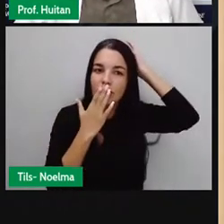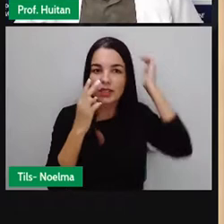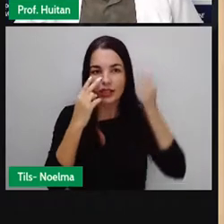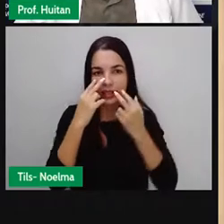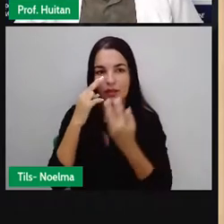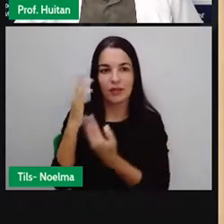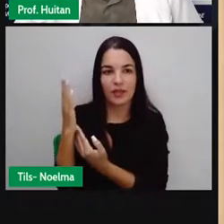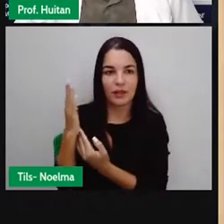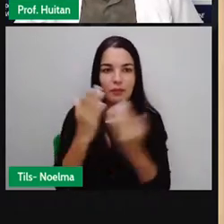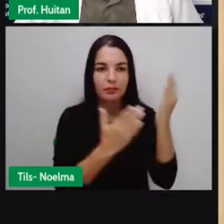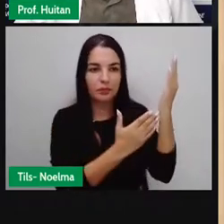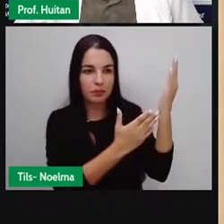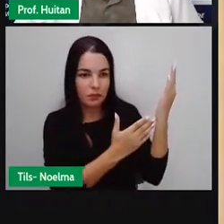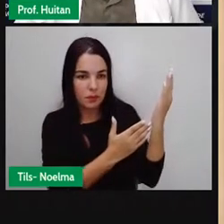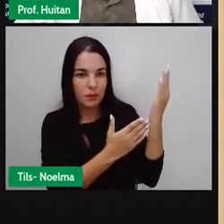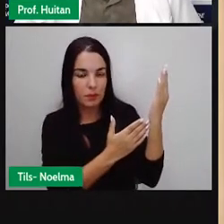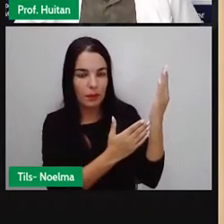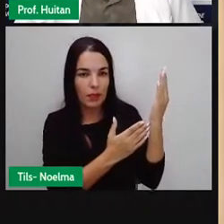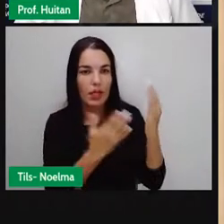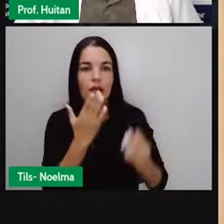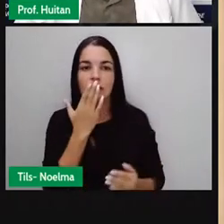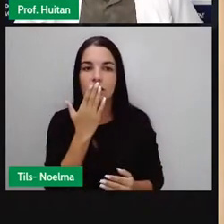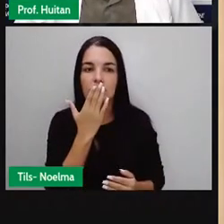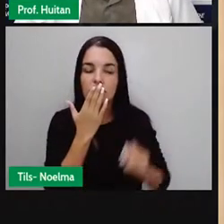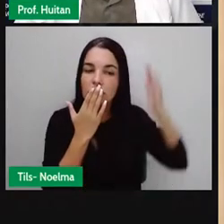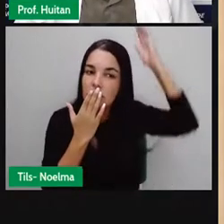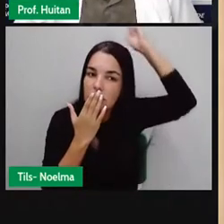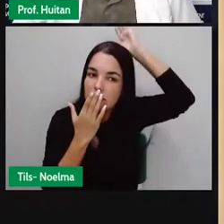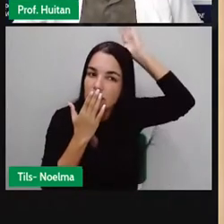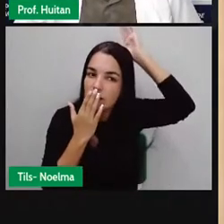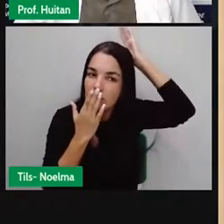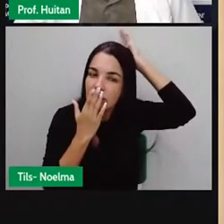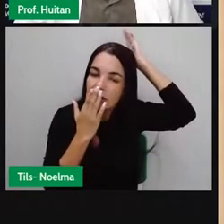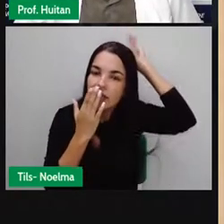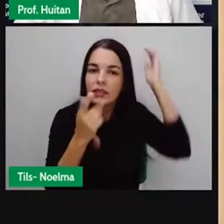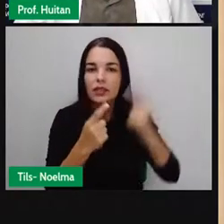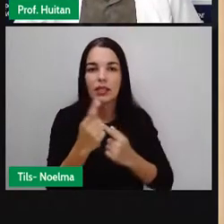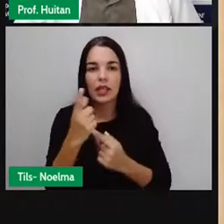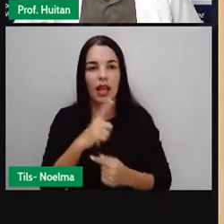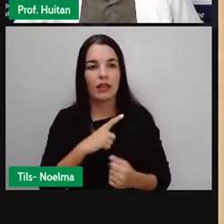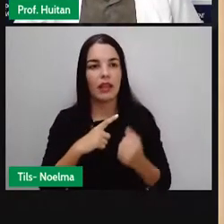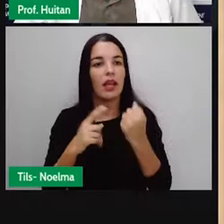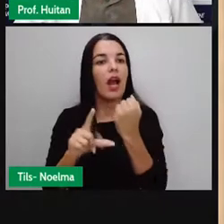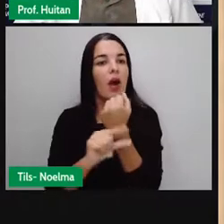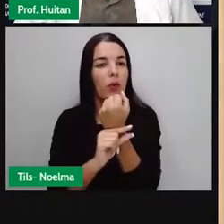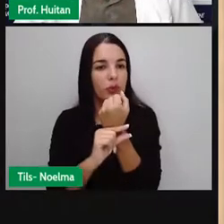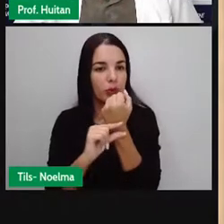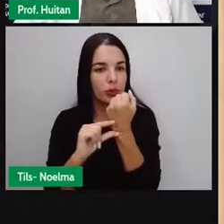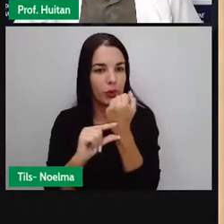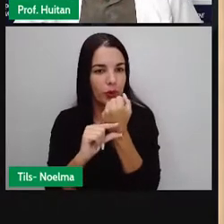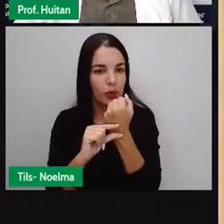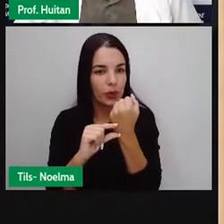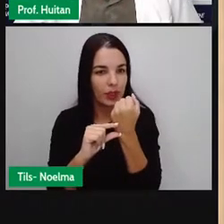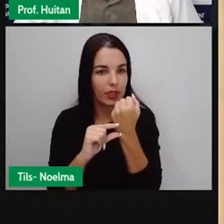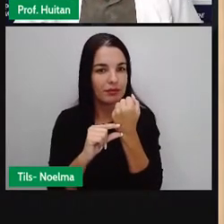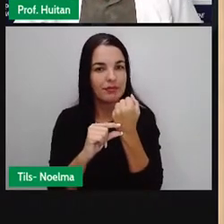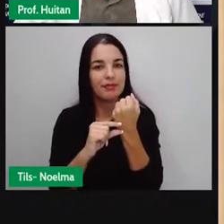agora pelo jornal que eu acabei de falar, mostrar. Ailton